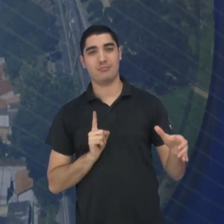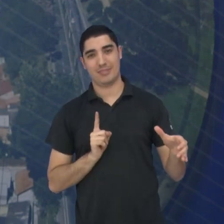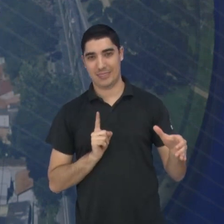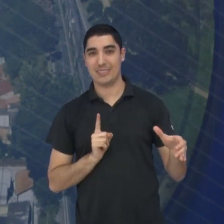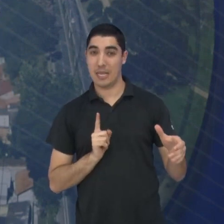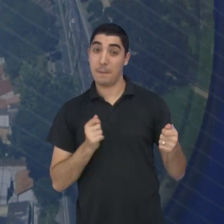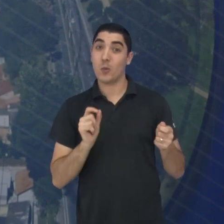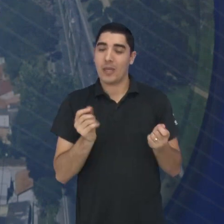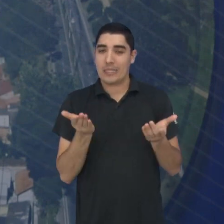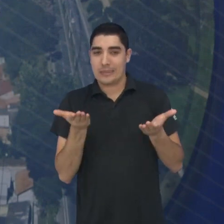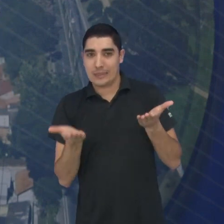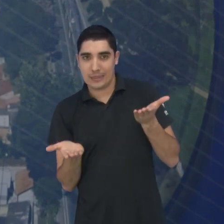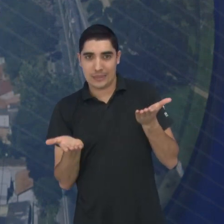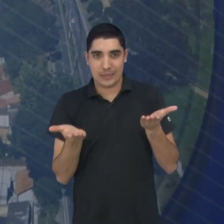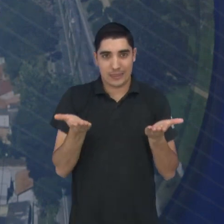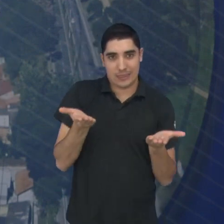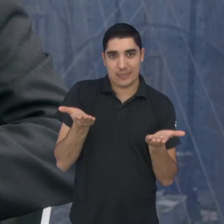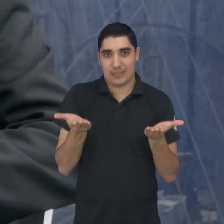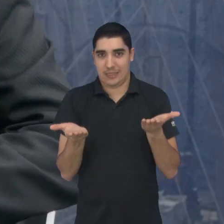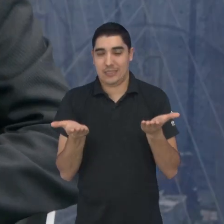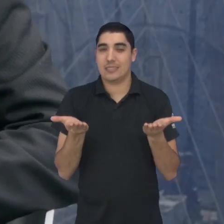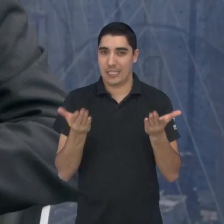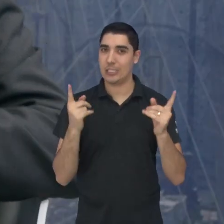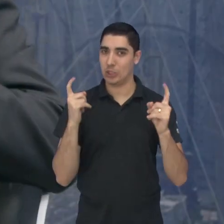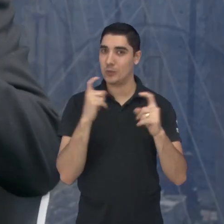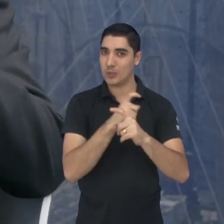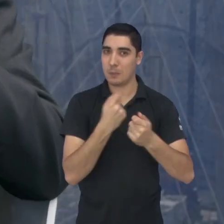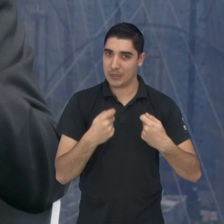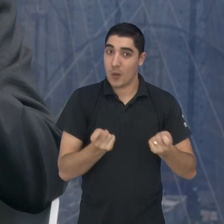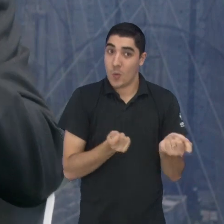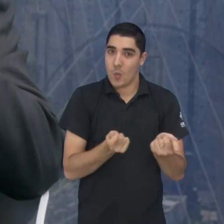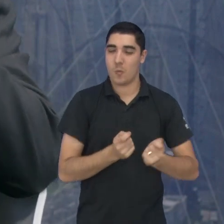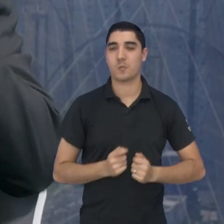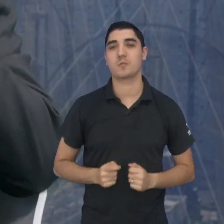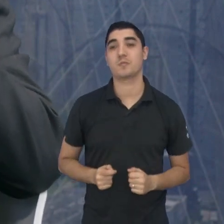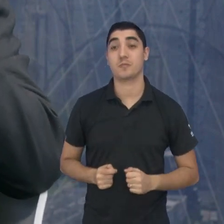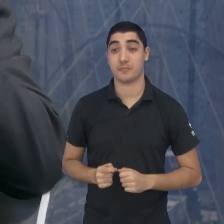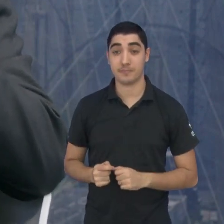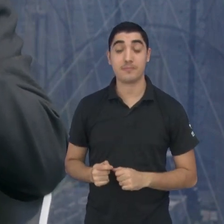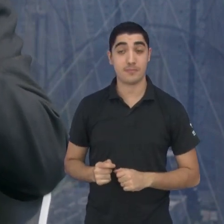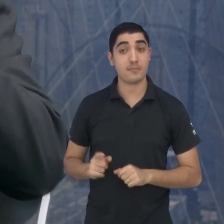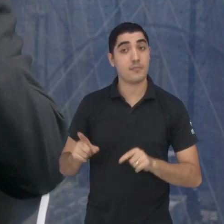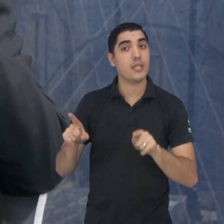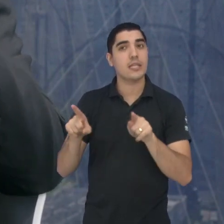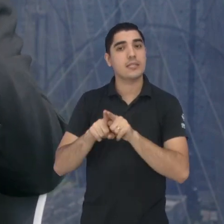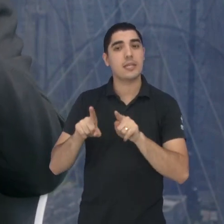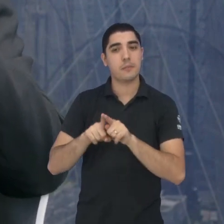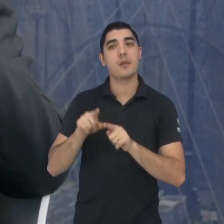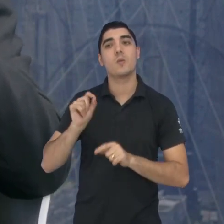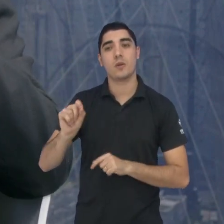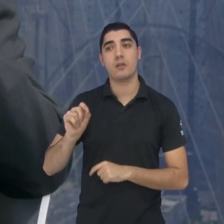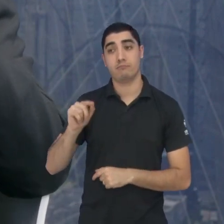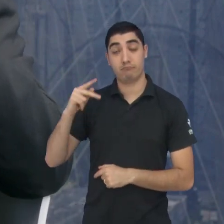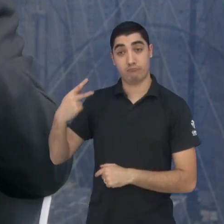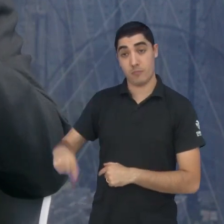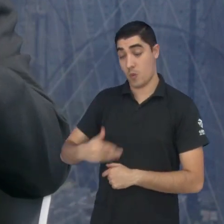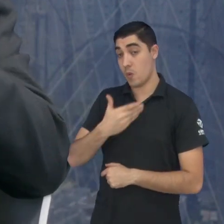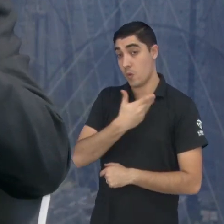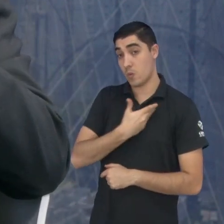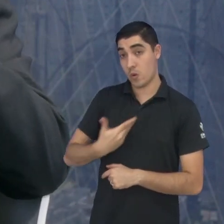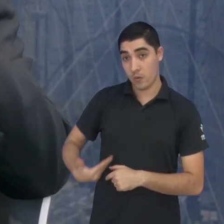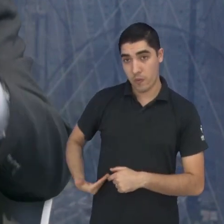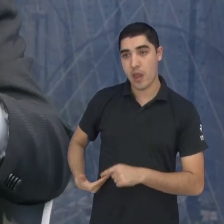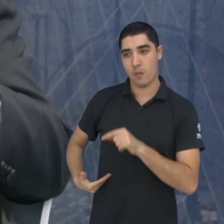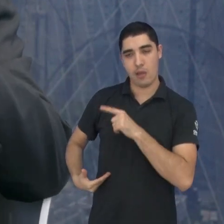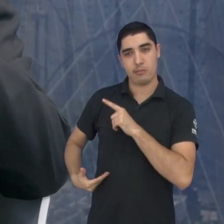esse equilíbrio, esse controle. E veja, até mesmo o Estado, por meio de leis que tenta